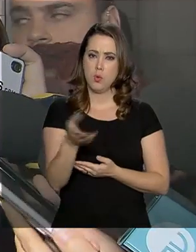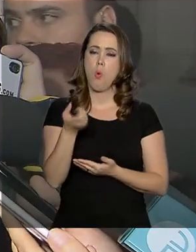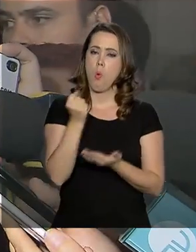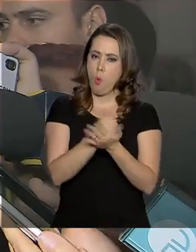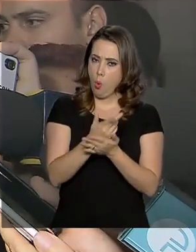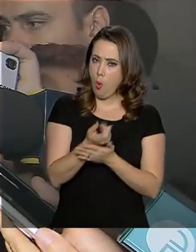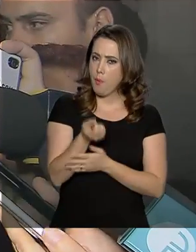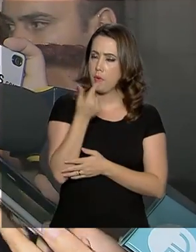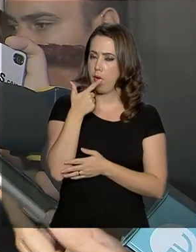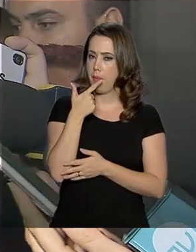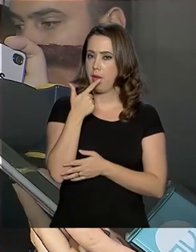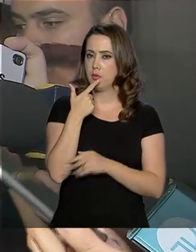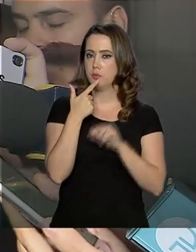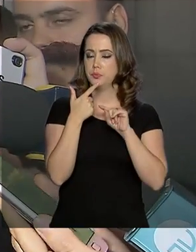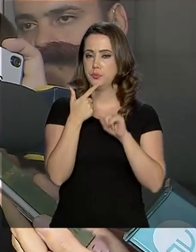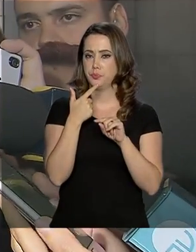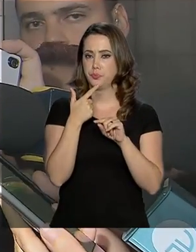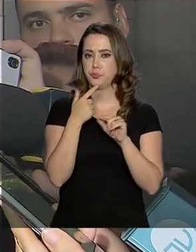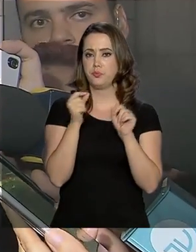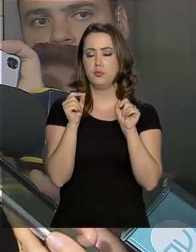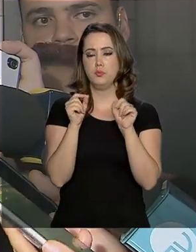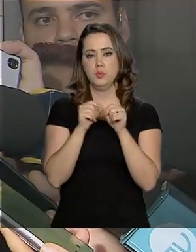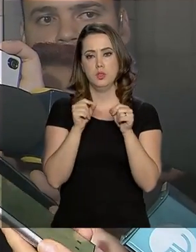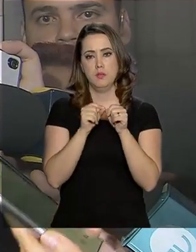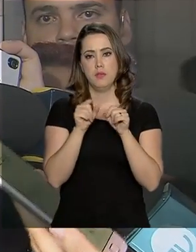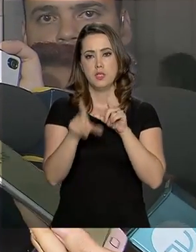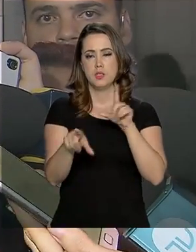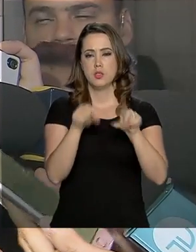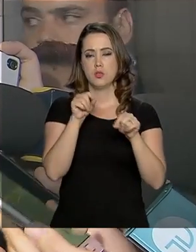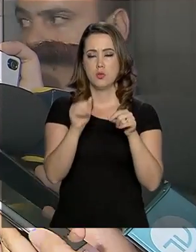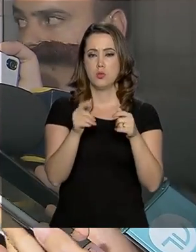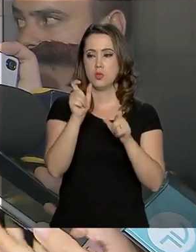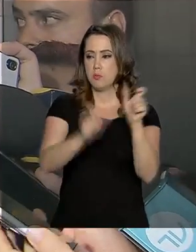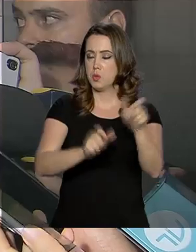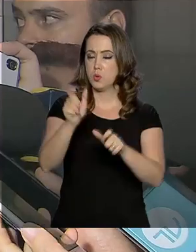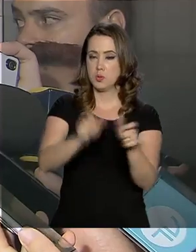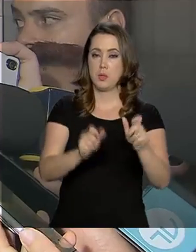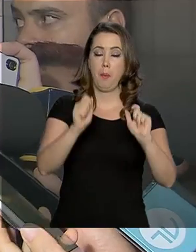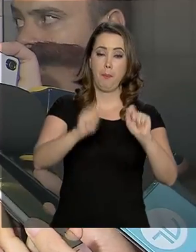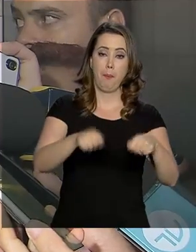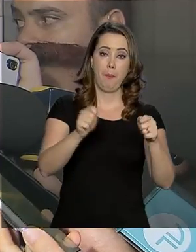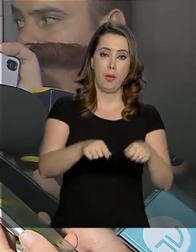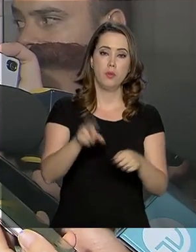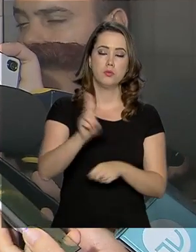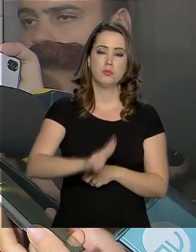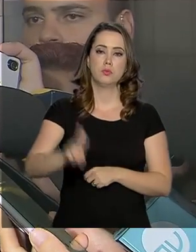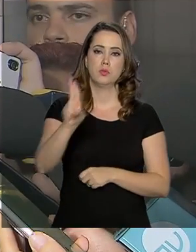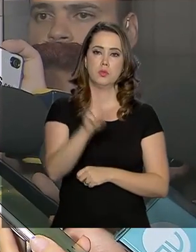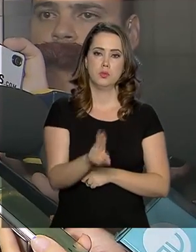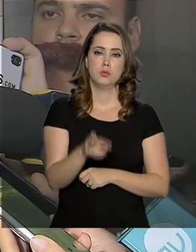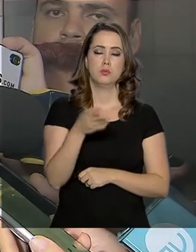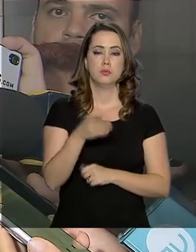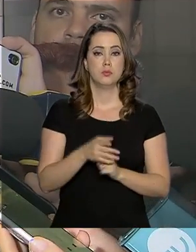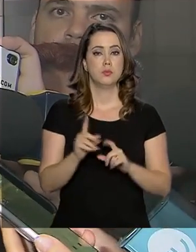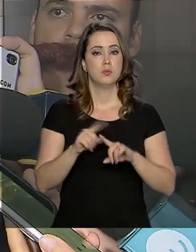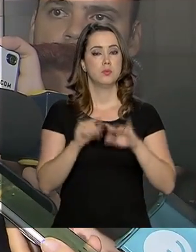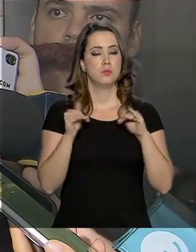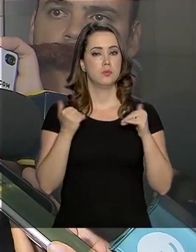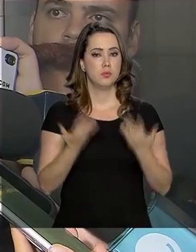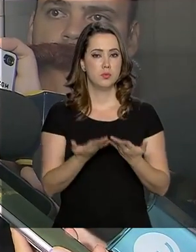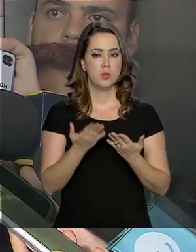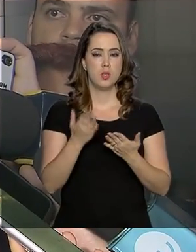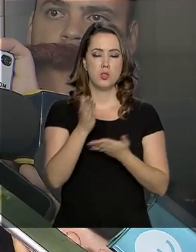incorpora o medicamento, faz a seleção de quais são os pacientes objeto daquele medicamento